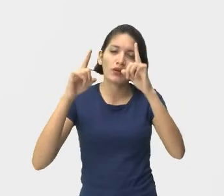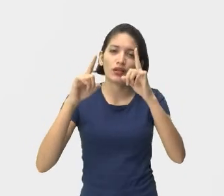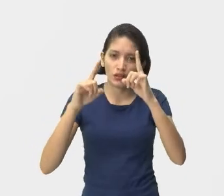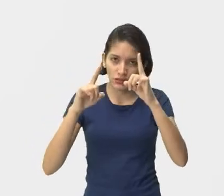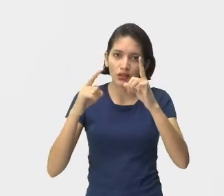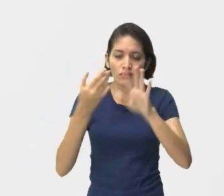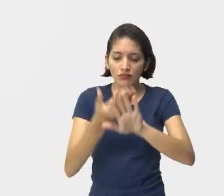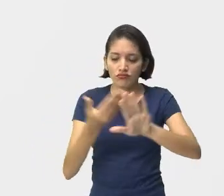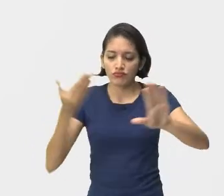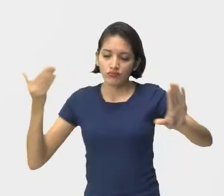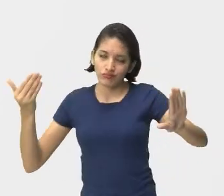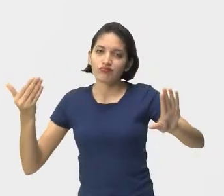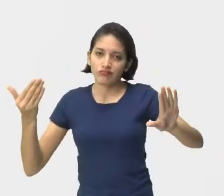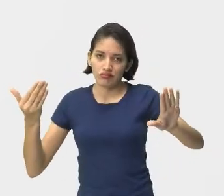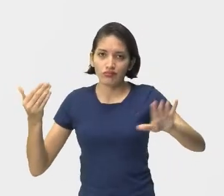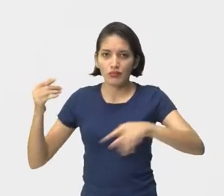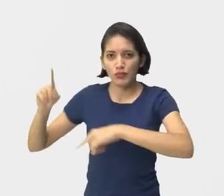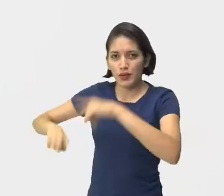dos objetos.